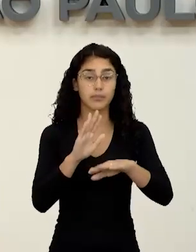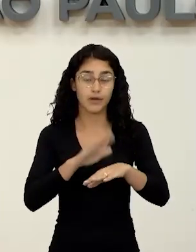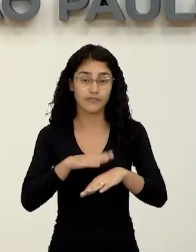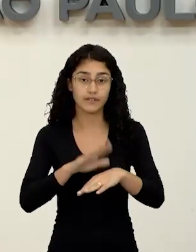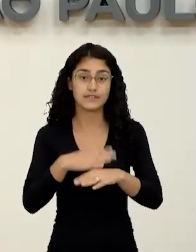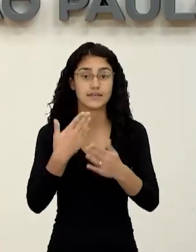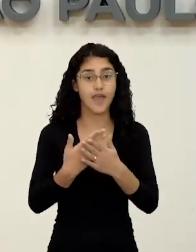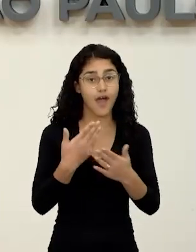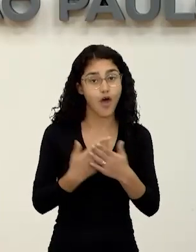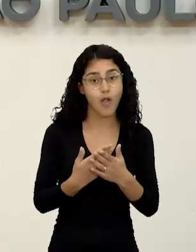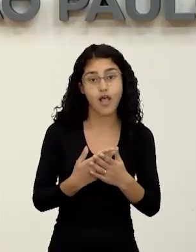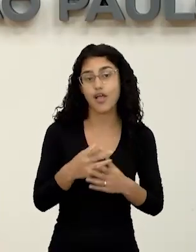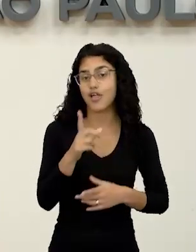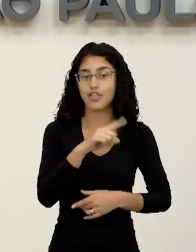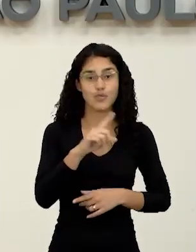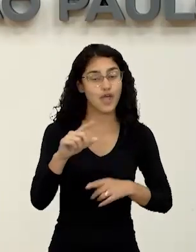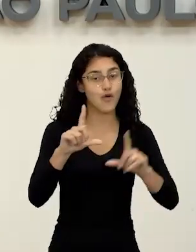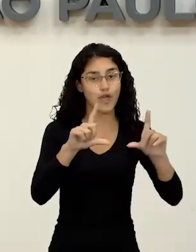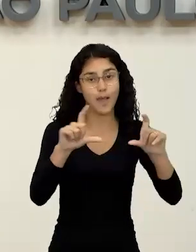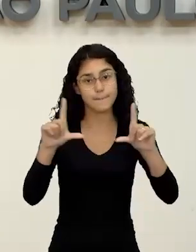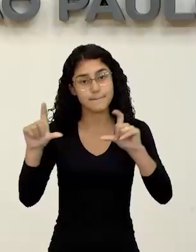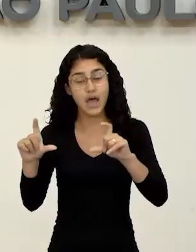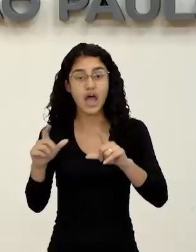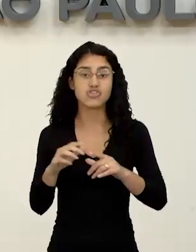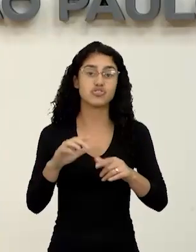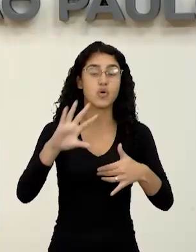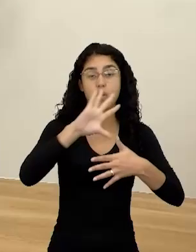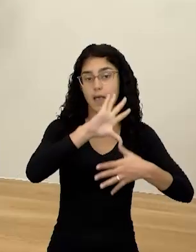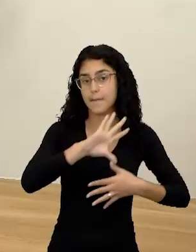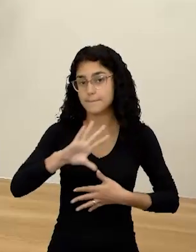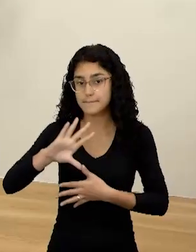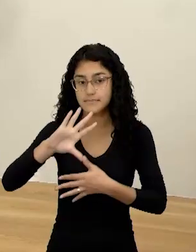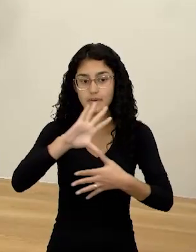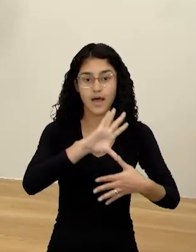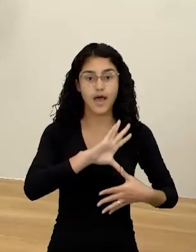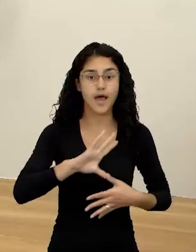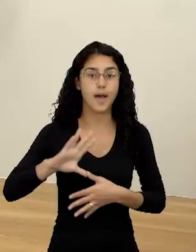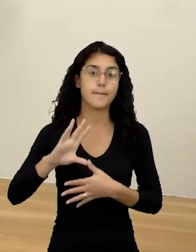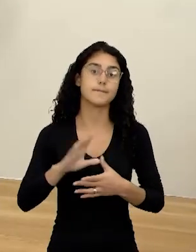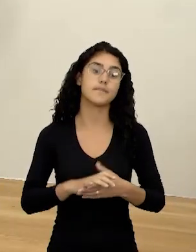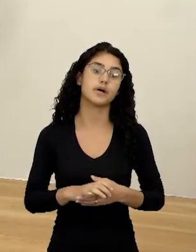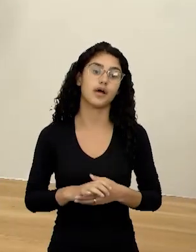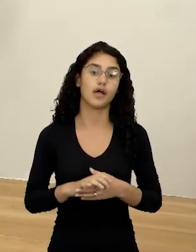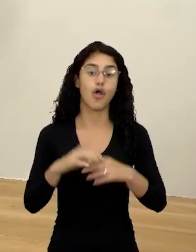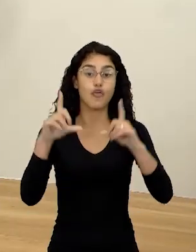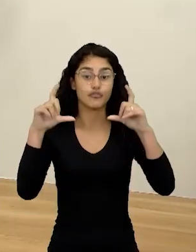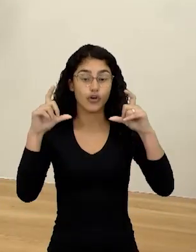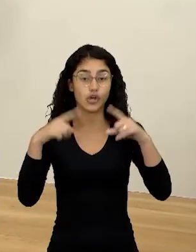foto, não é qualquer imagem, não é qualquer mapa, não é qualquer